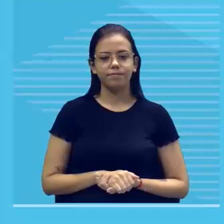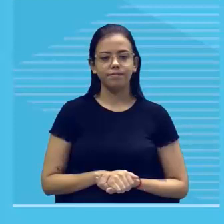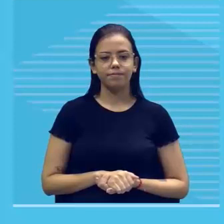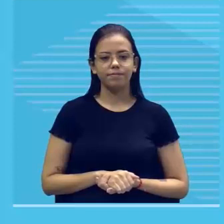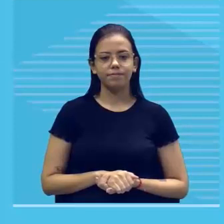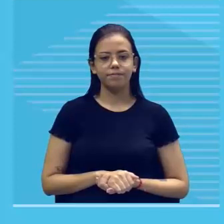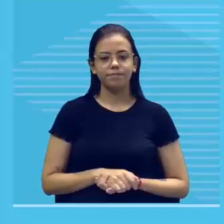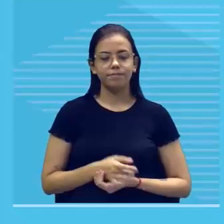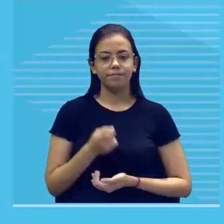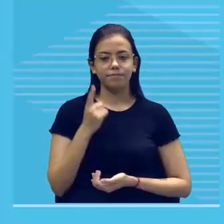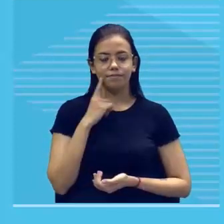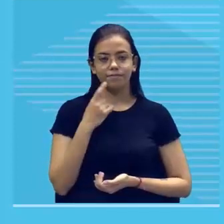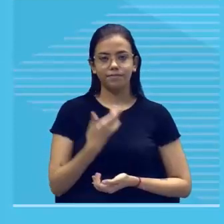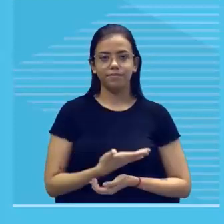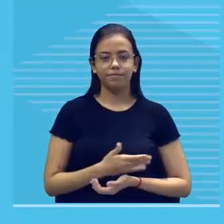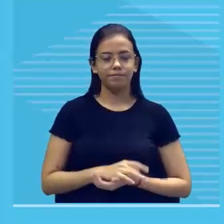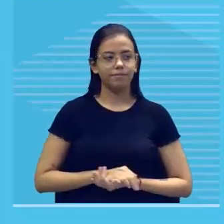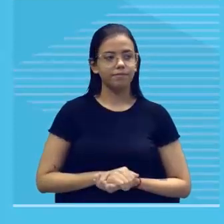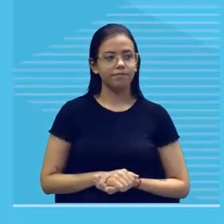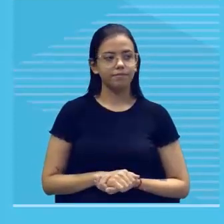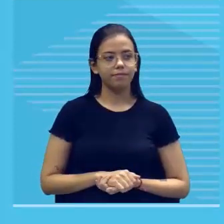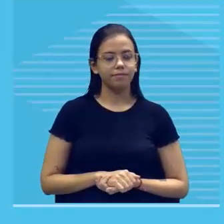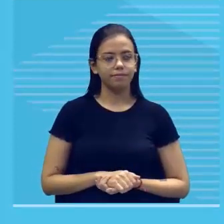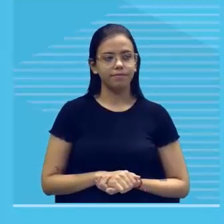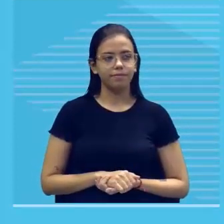e olha aí ó